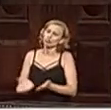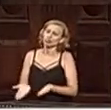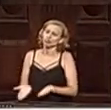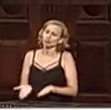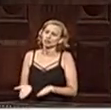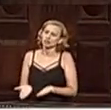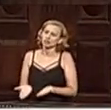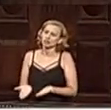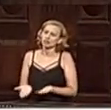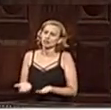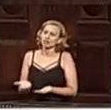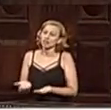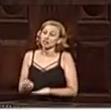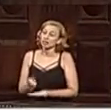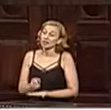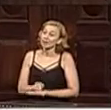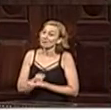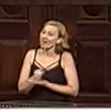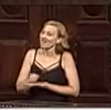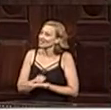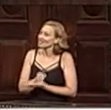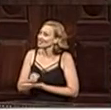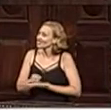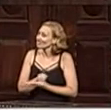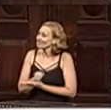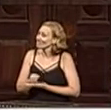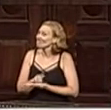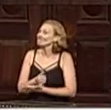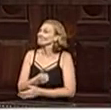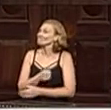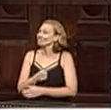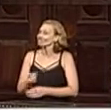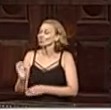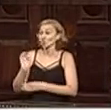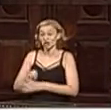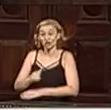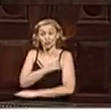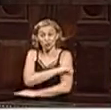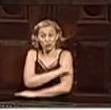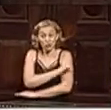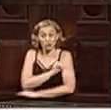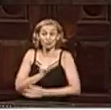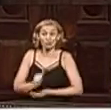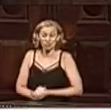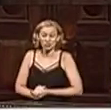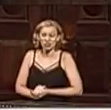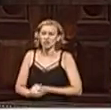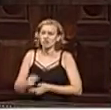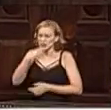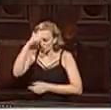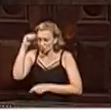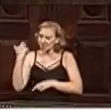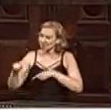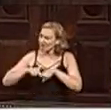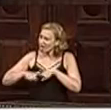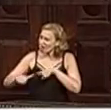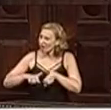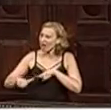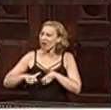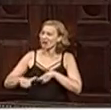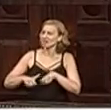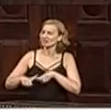que sustenta esse Estado do Rio de Janeiro. A classe média que trabalha na produção de